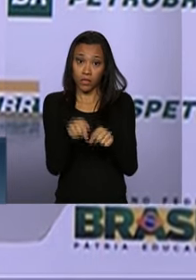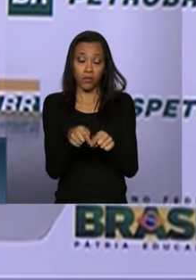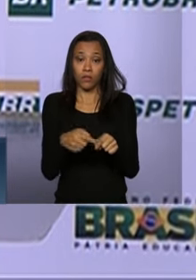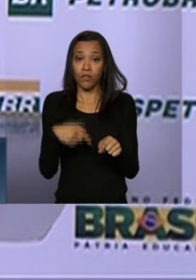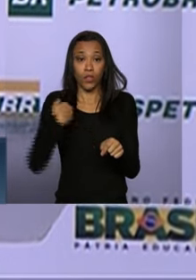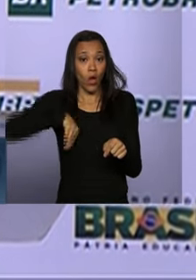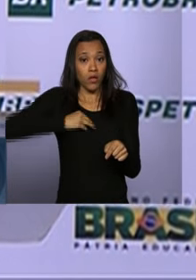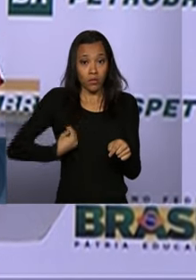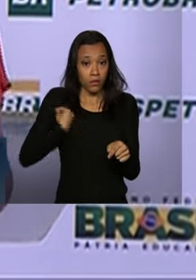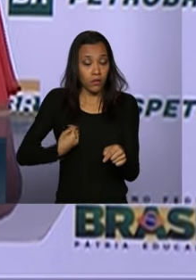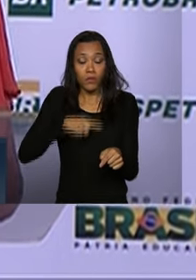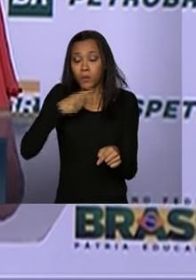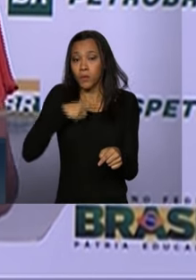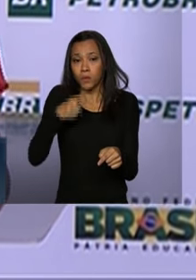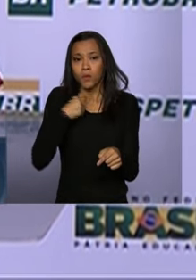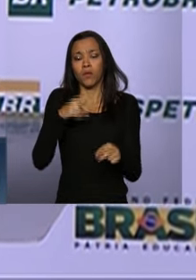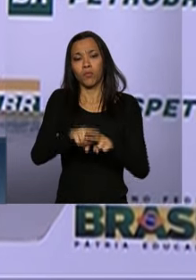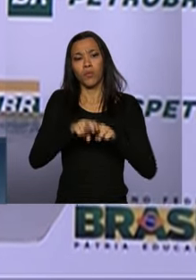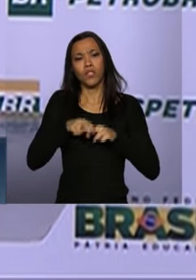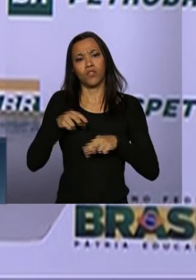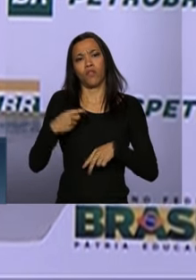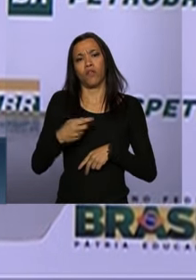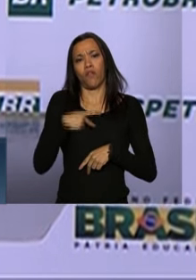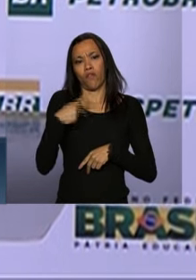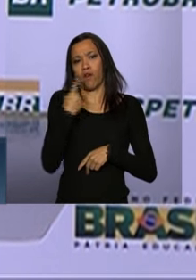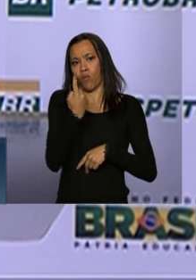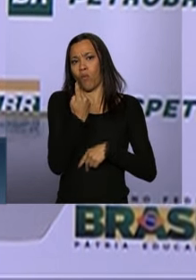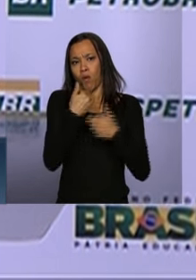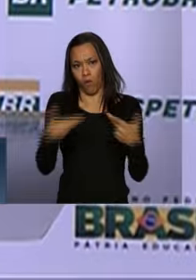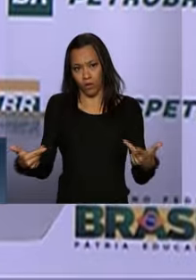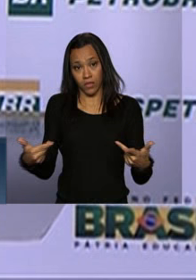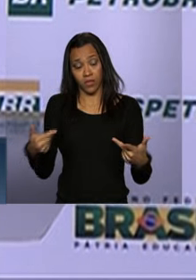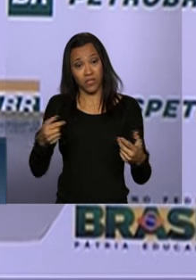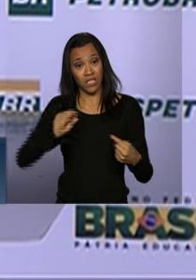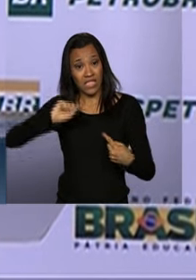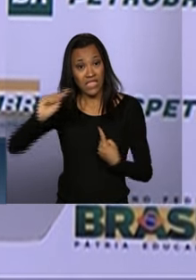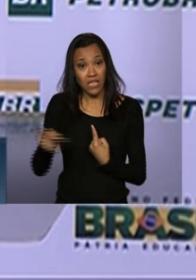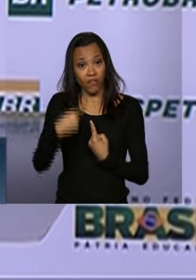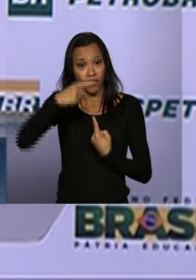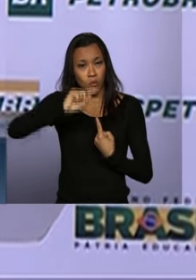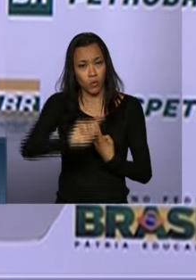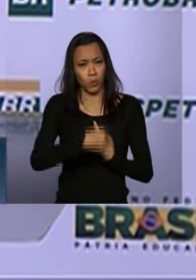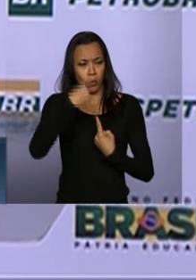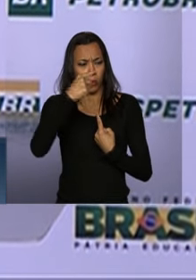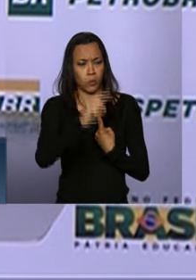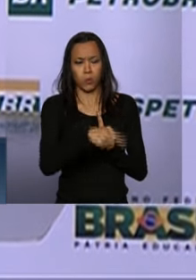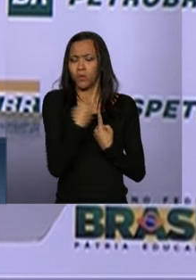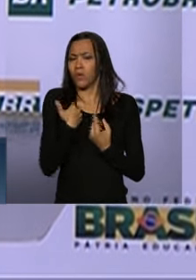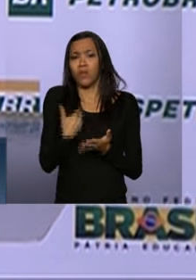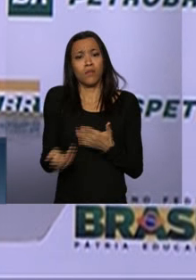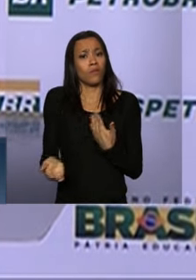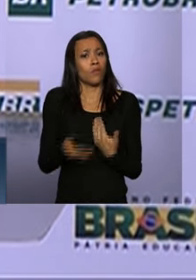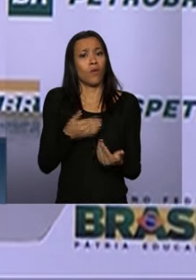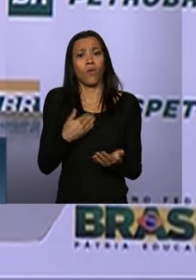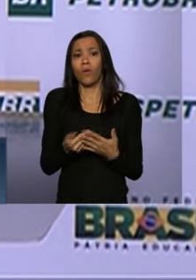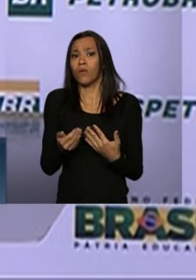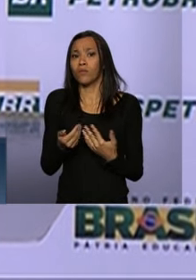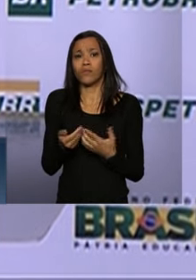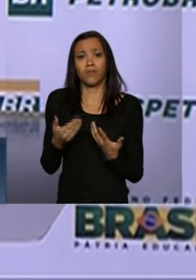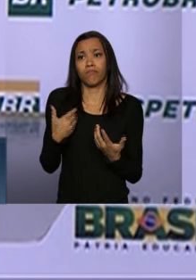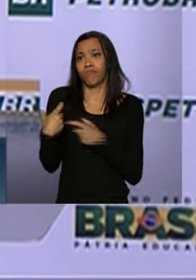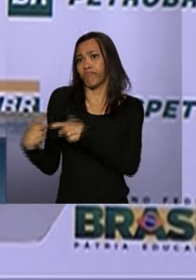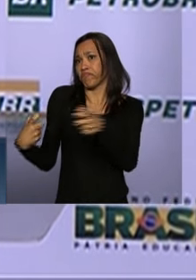eu digo uma coisa para vocês. Desafios estão em todos os